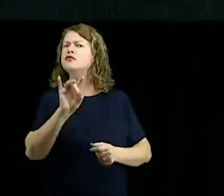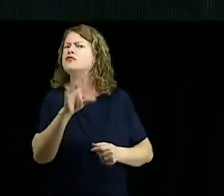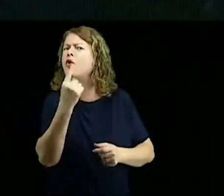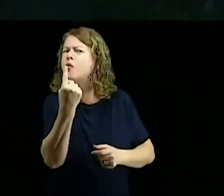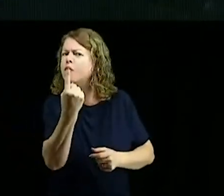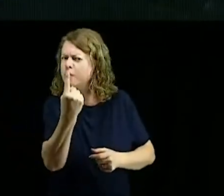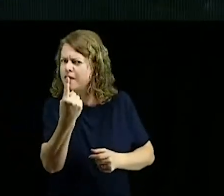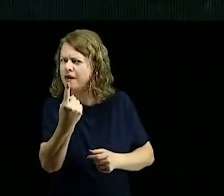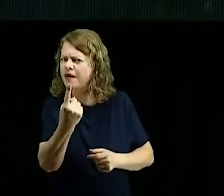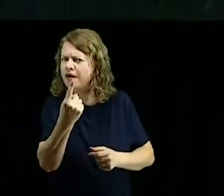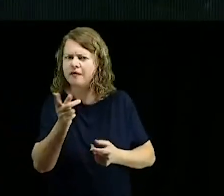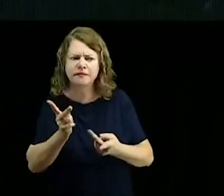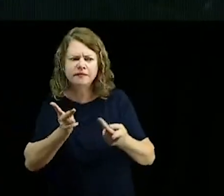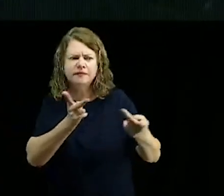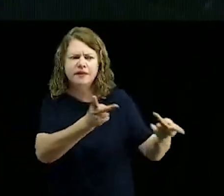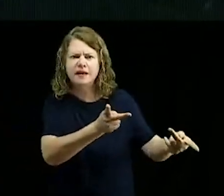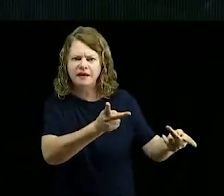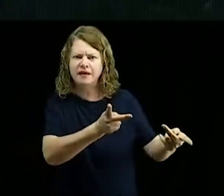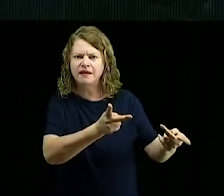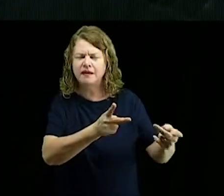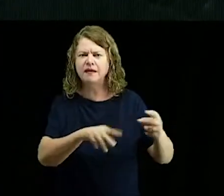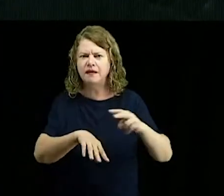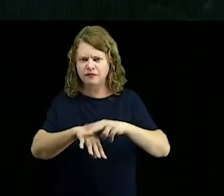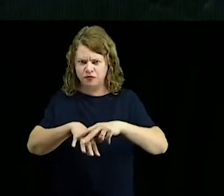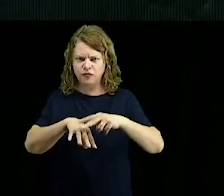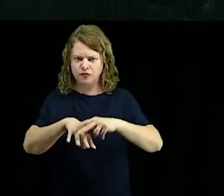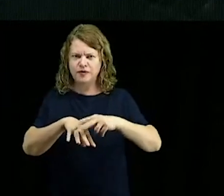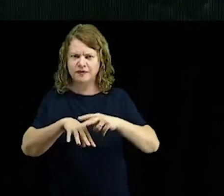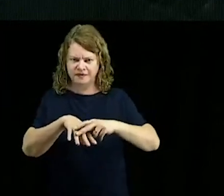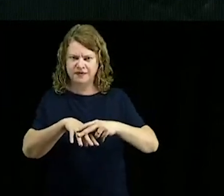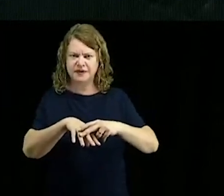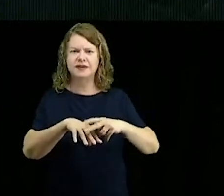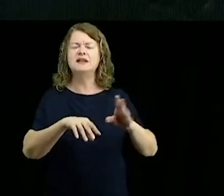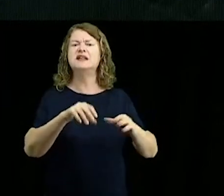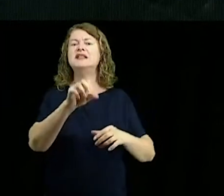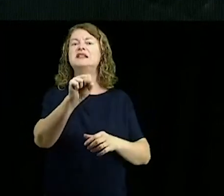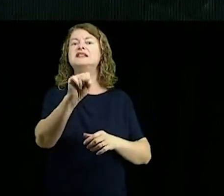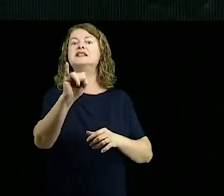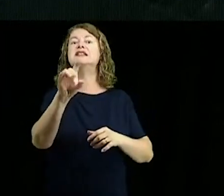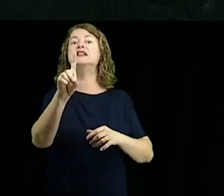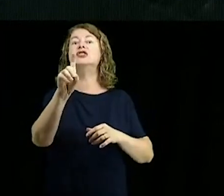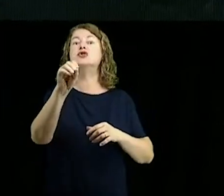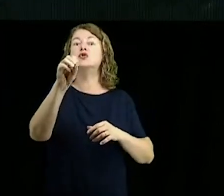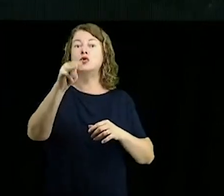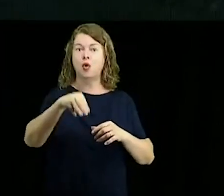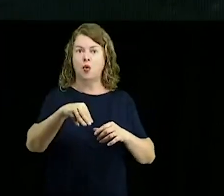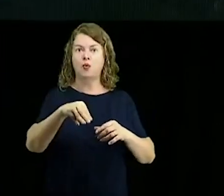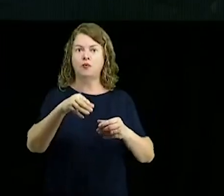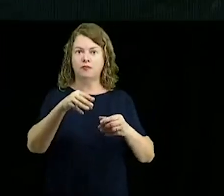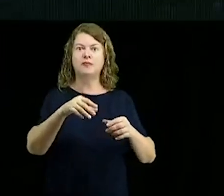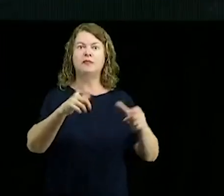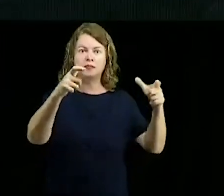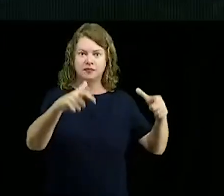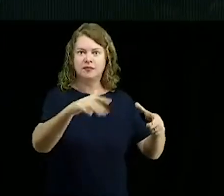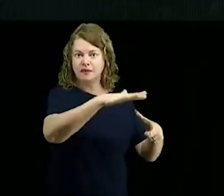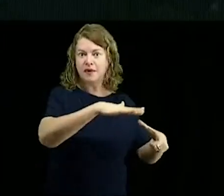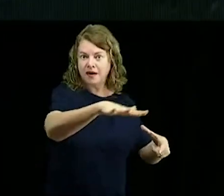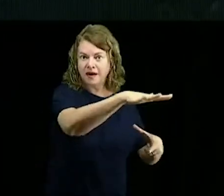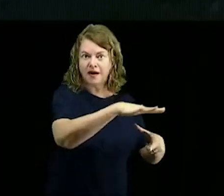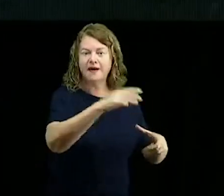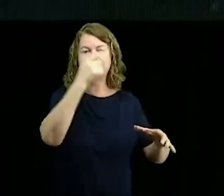viúva Sarepta de Sidom, ou seja, havia um monte de crente em Israel, quem que foi abençoado? Uma pessoa do país